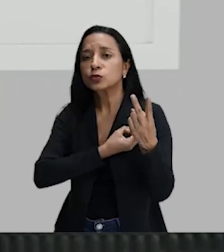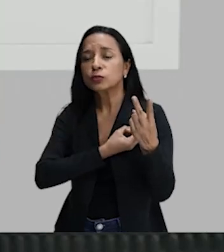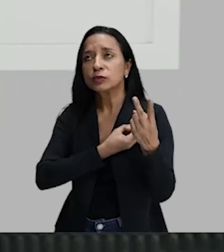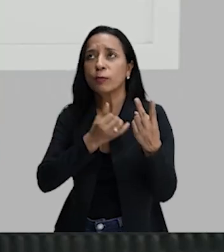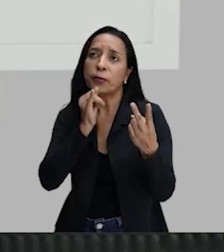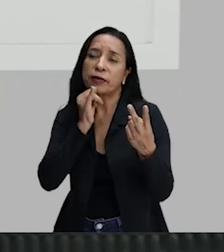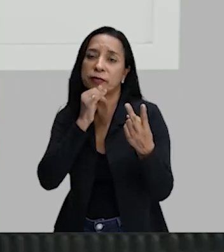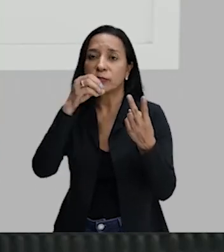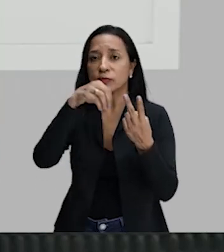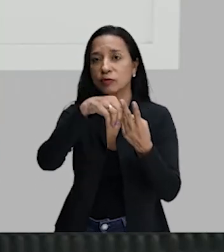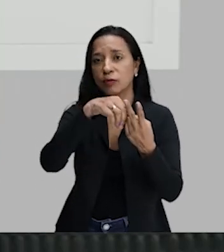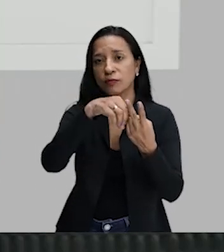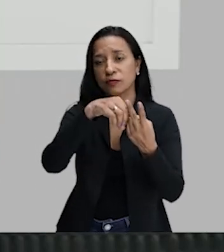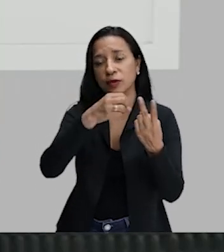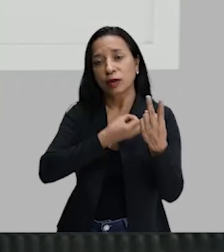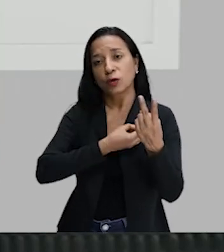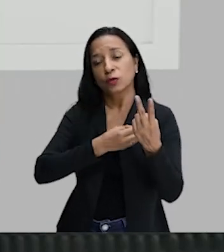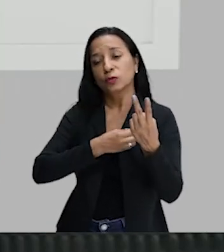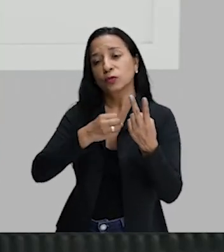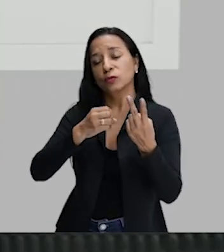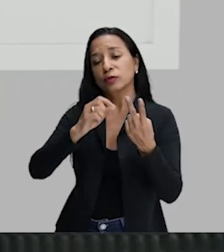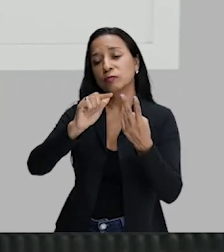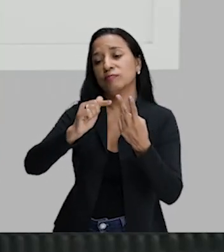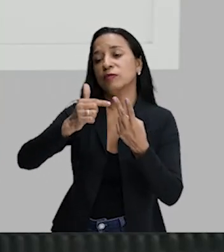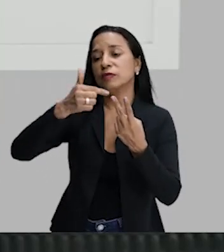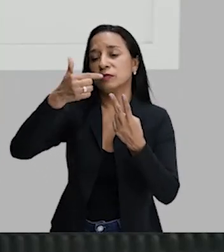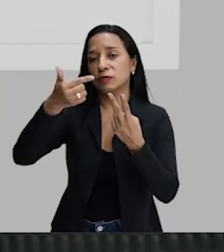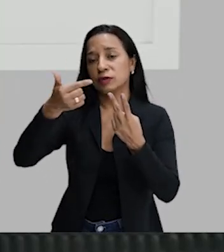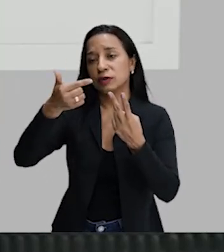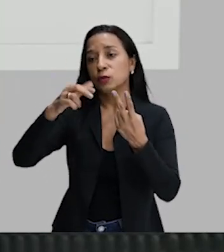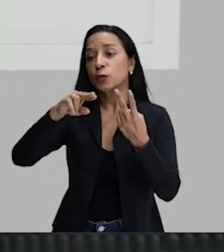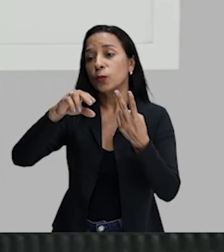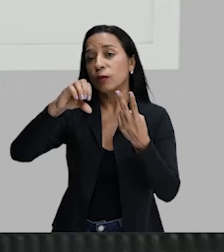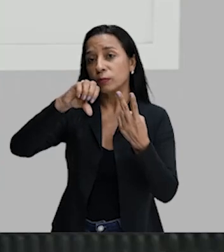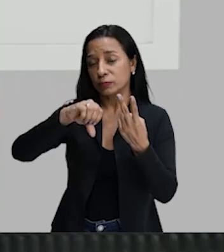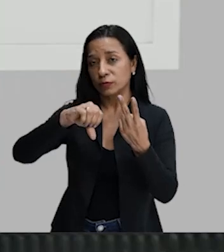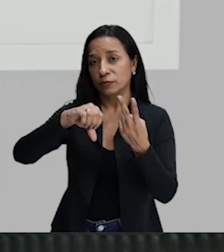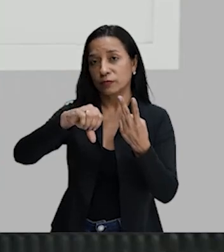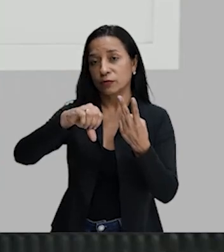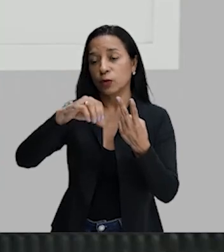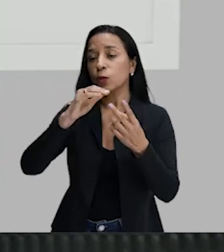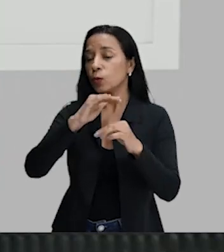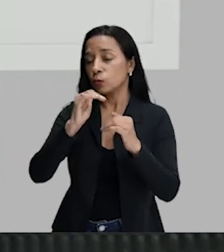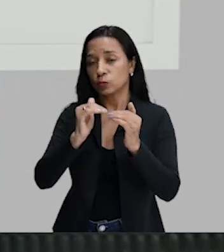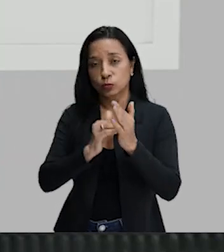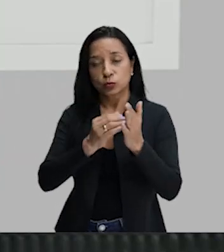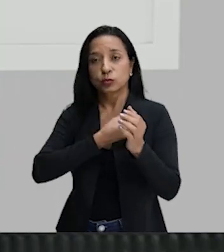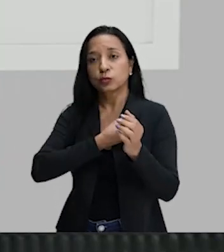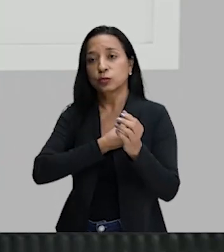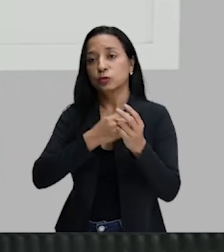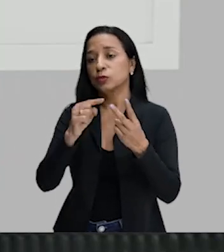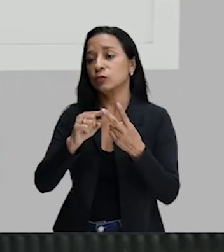9? É o número que é elevado ao quadrado, vai dar 9. Todo